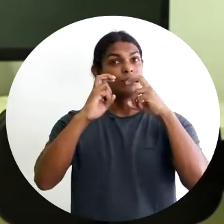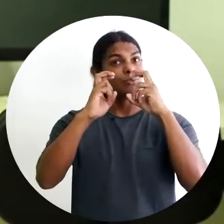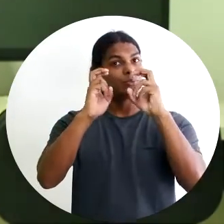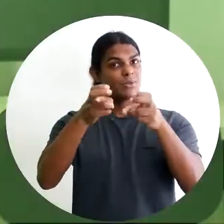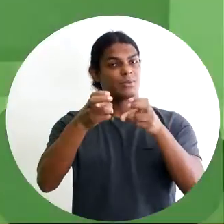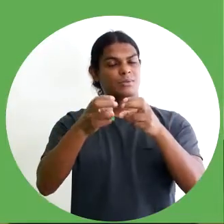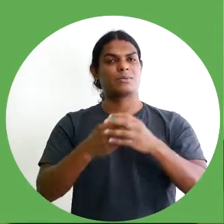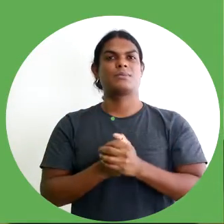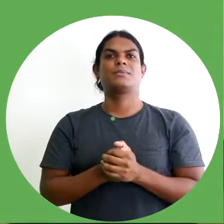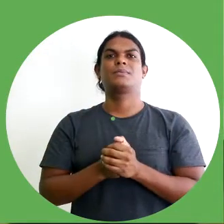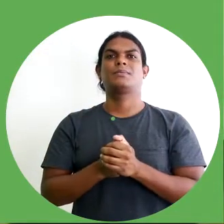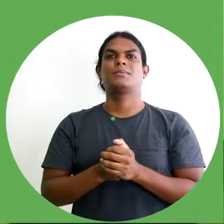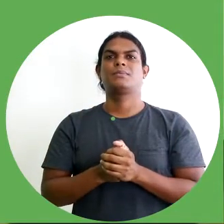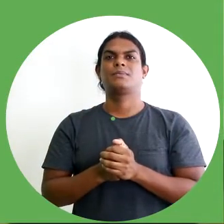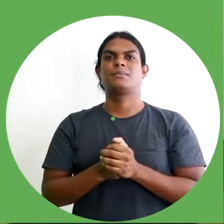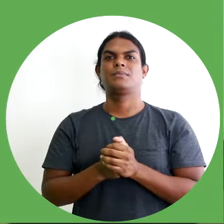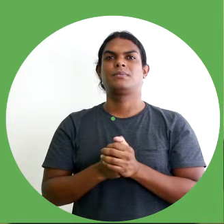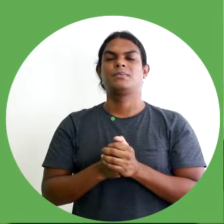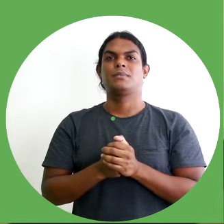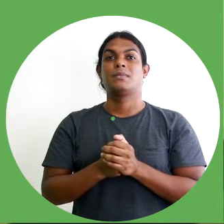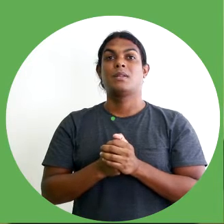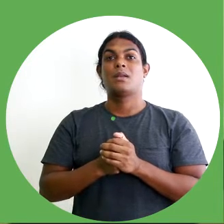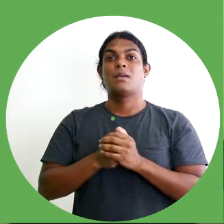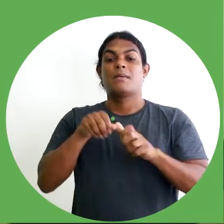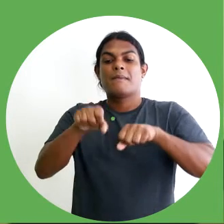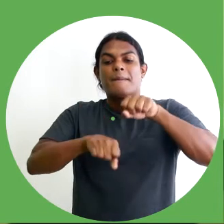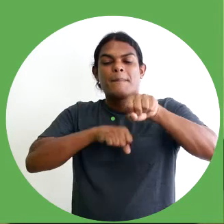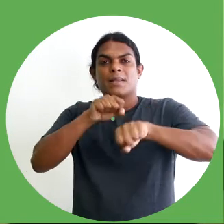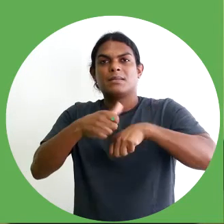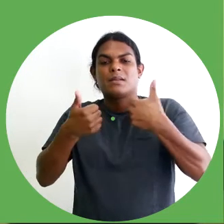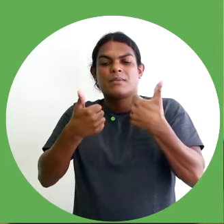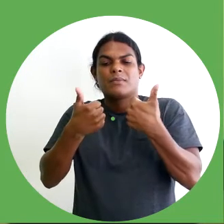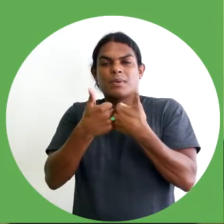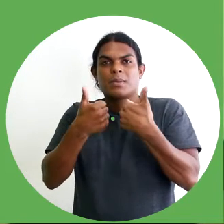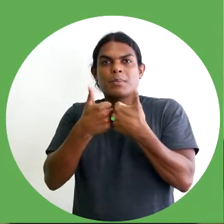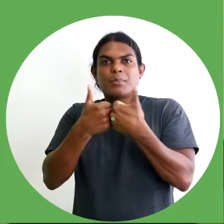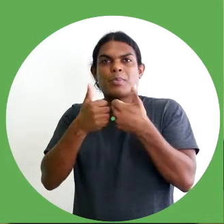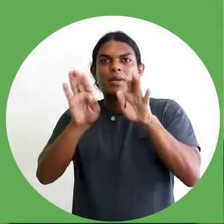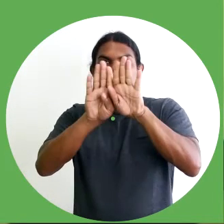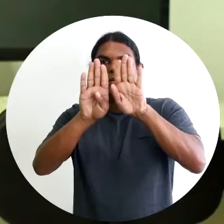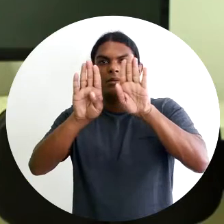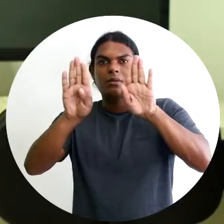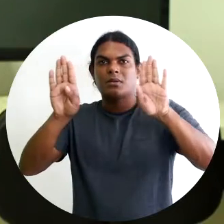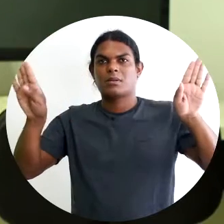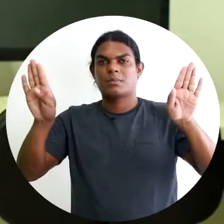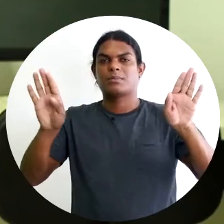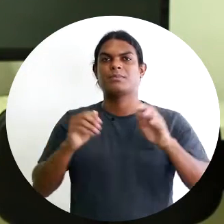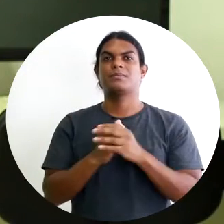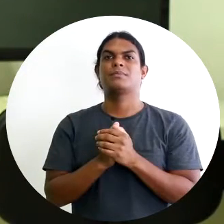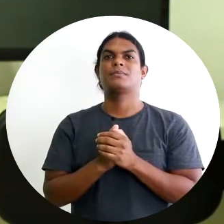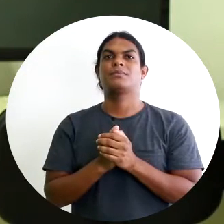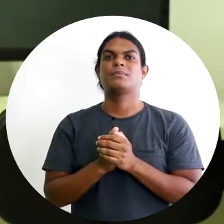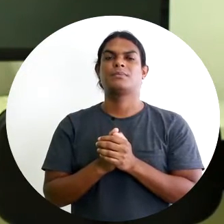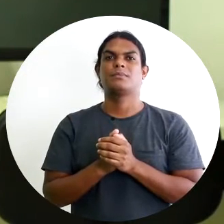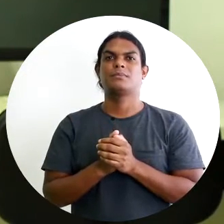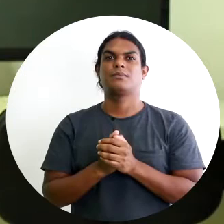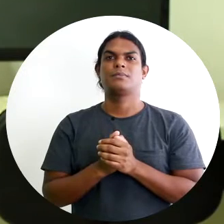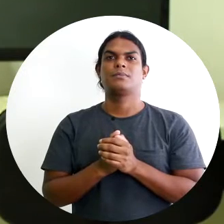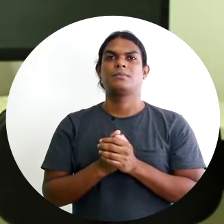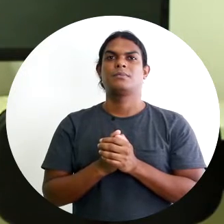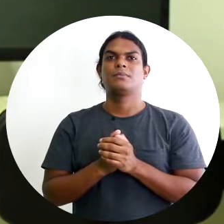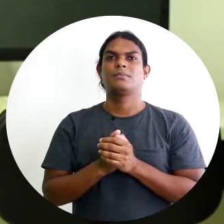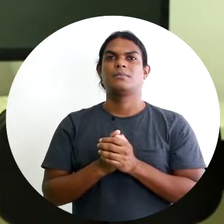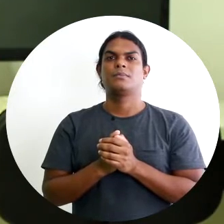bicicleta junto da porta para poder acessibilizar a saída, certo? E aí a gente fez, no caminho a gente conheceu